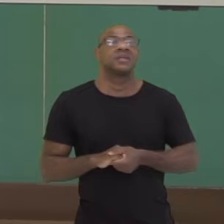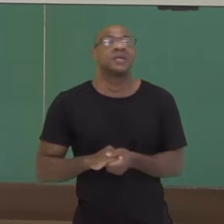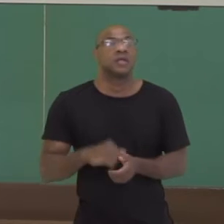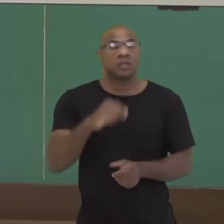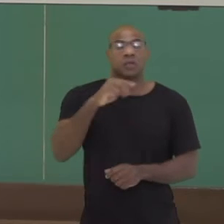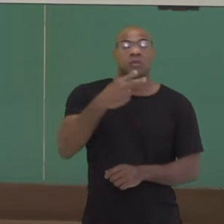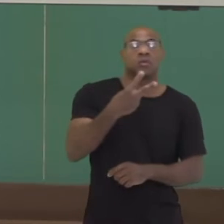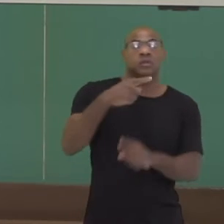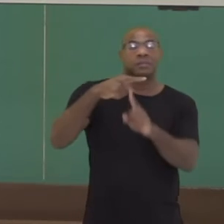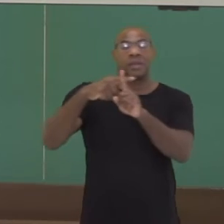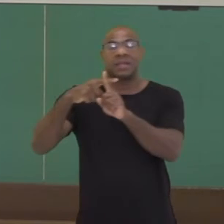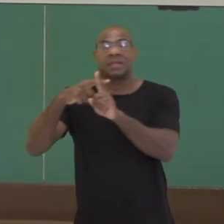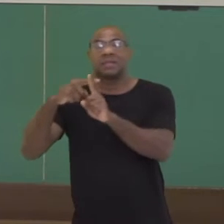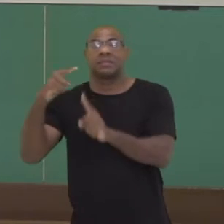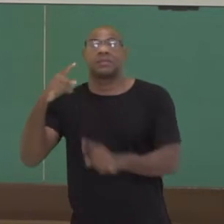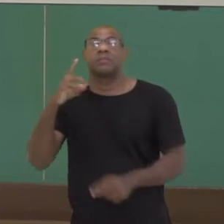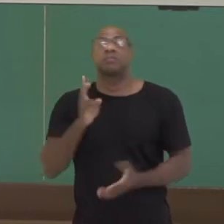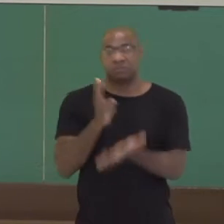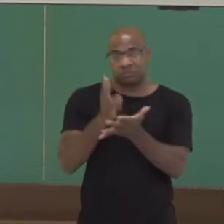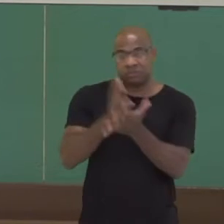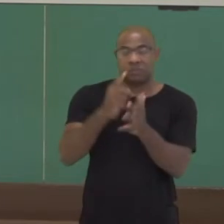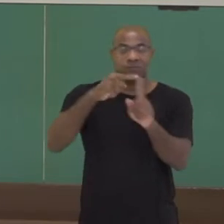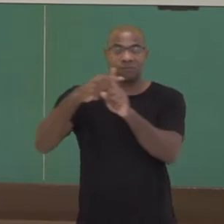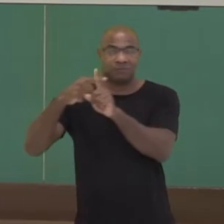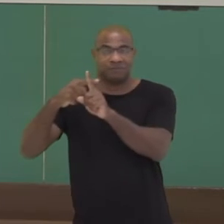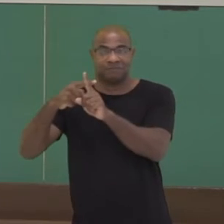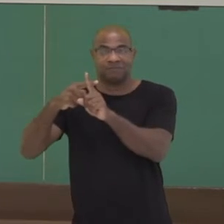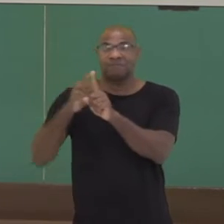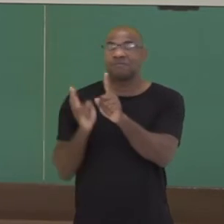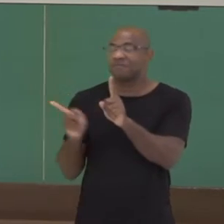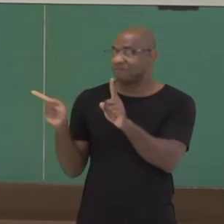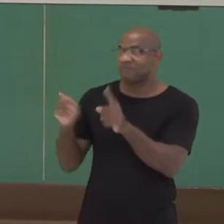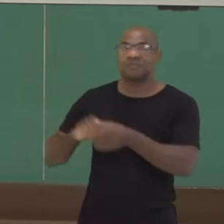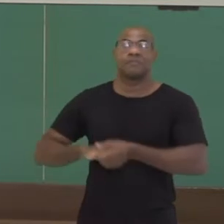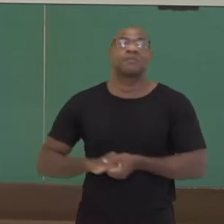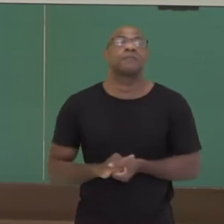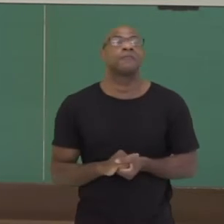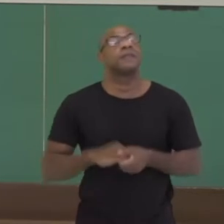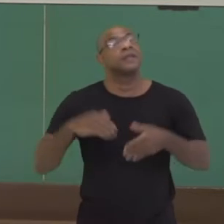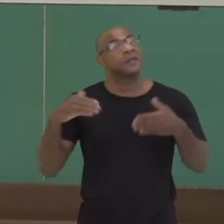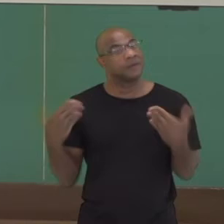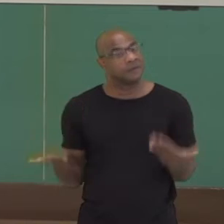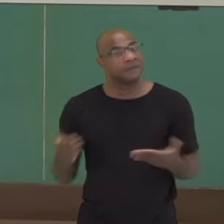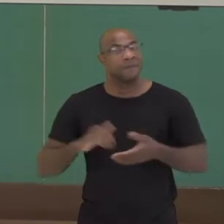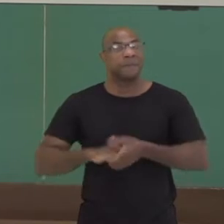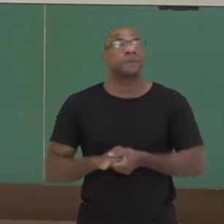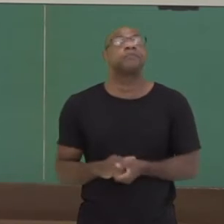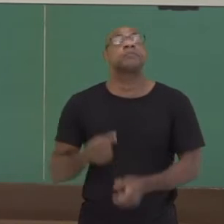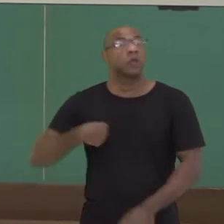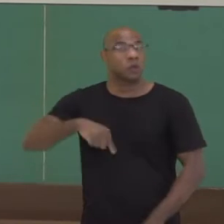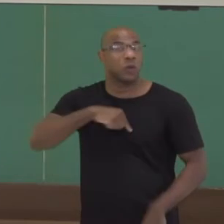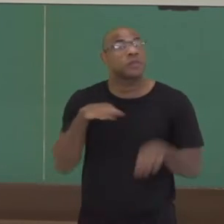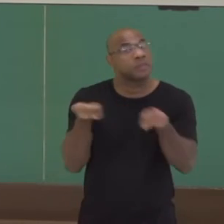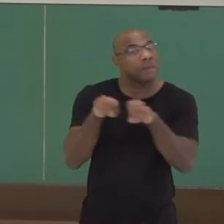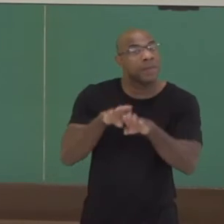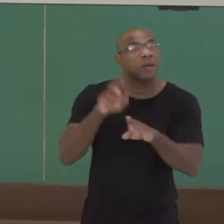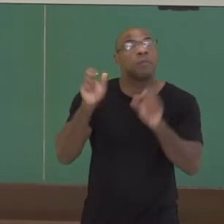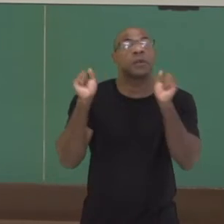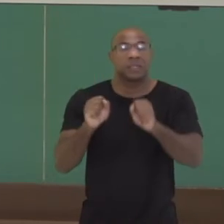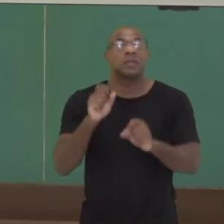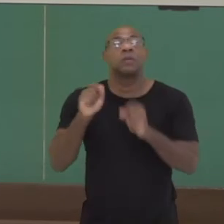sinal positivo, permanece positivo, ok? Bom, Nós também poderíamos